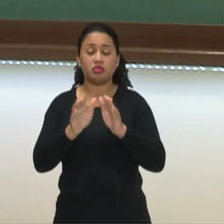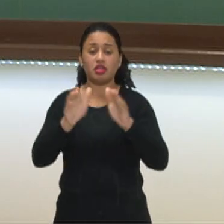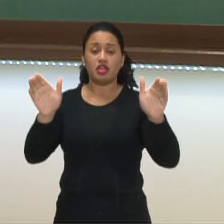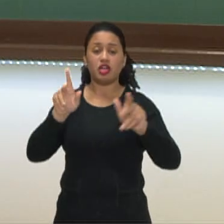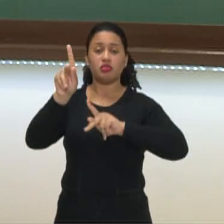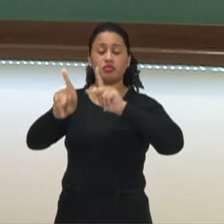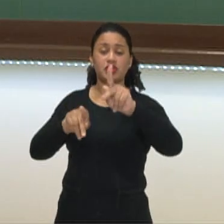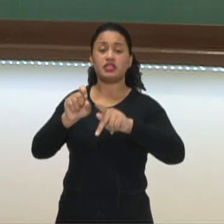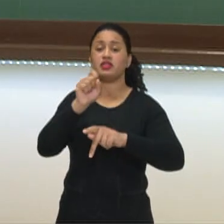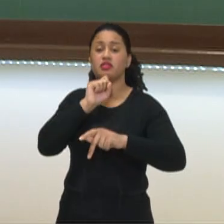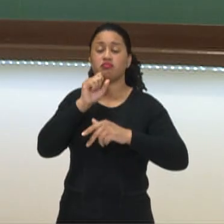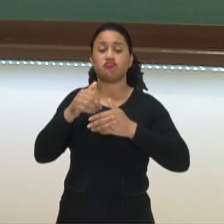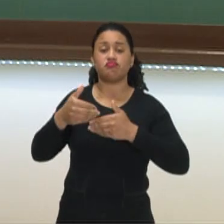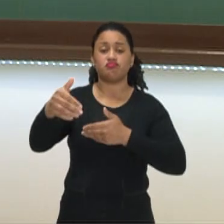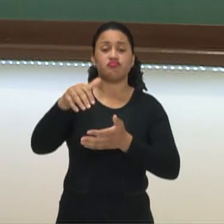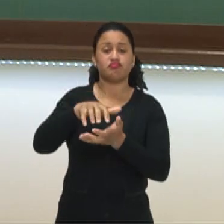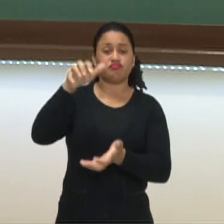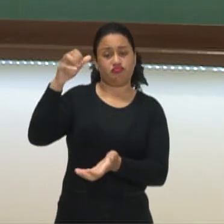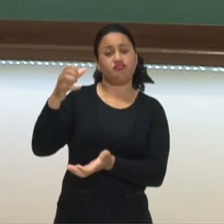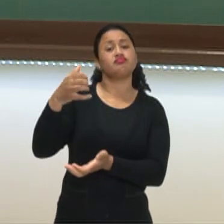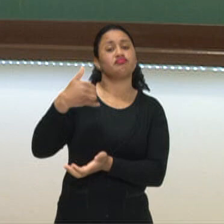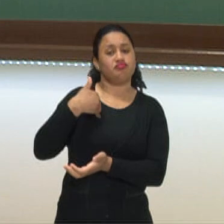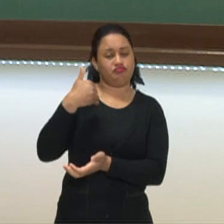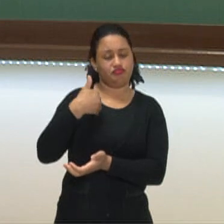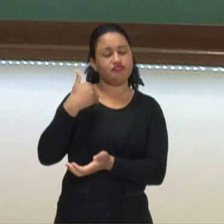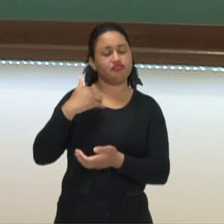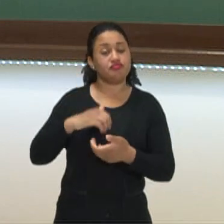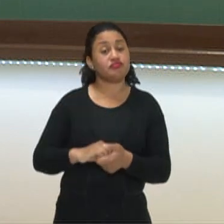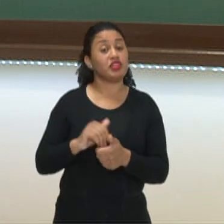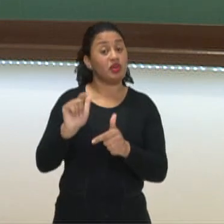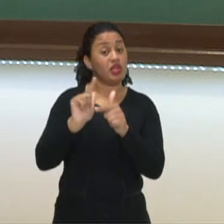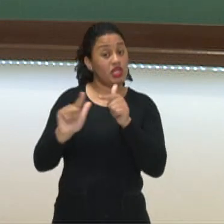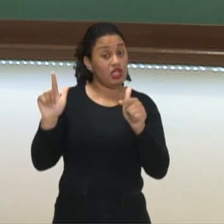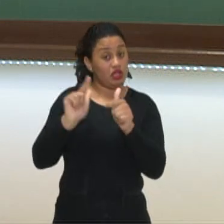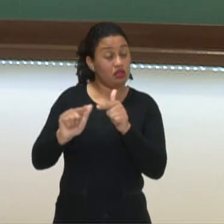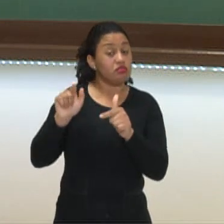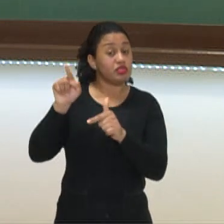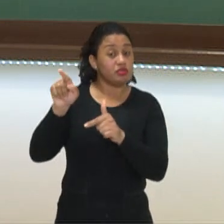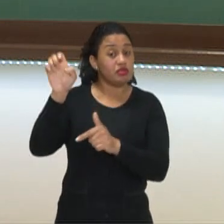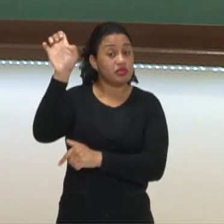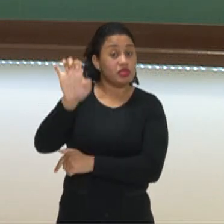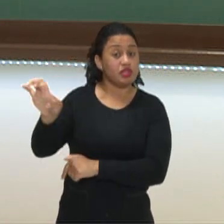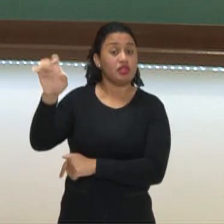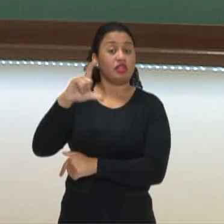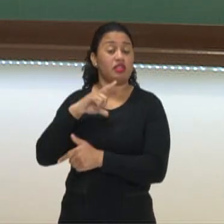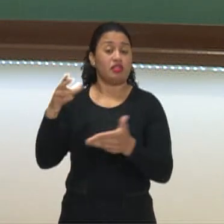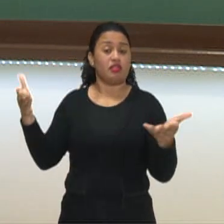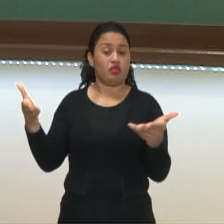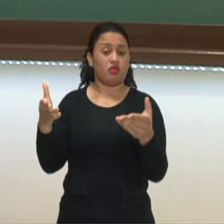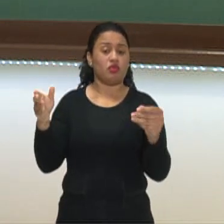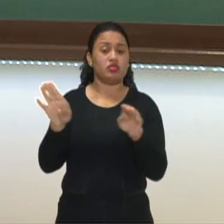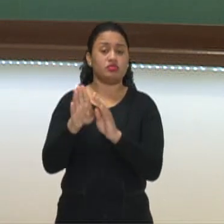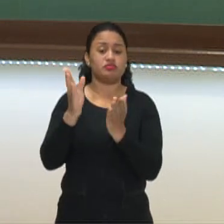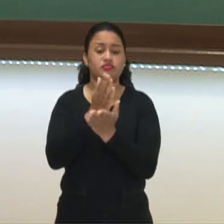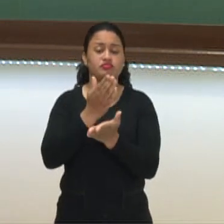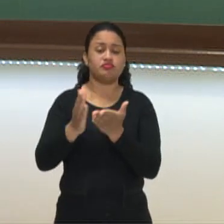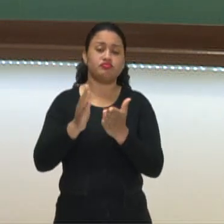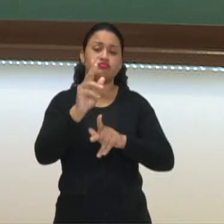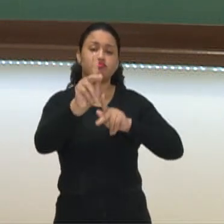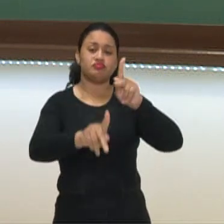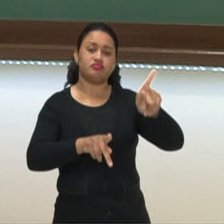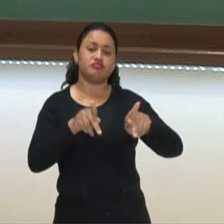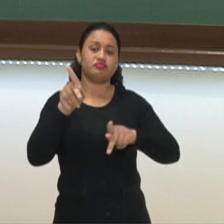Falando em envelhecimento populacional, esse é um problemão que o continente europeu vive hoje. E a distribuição da população da